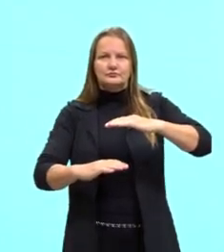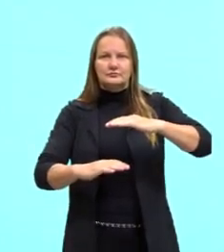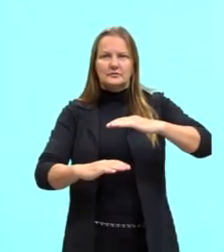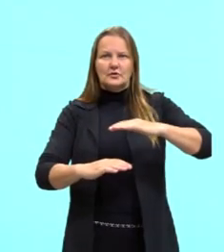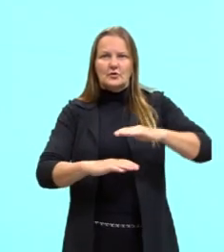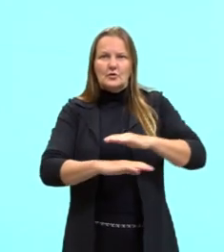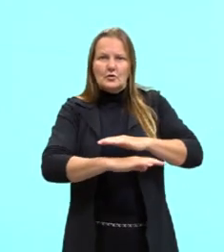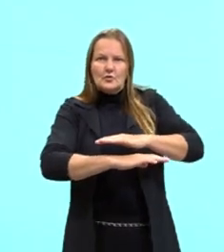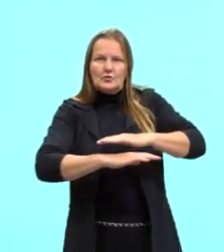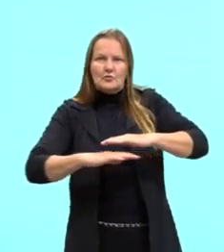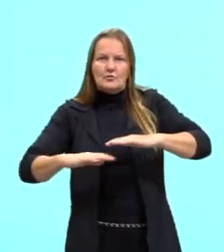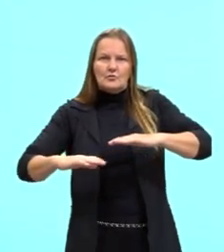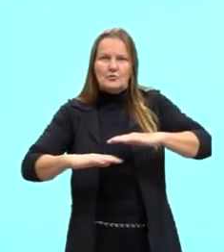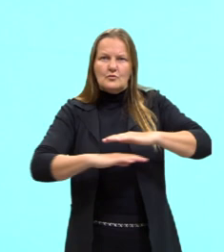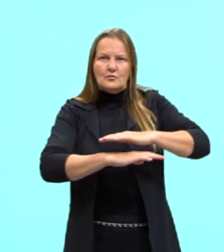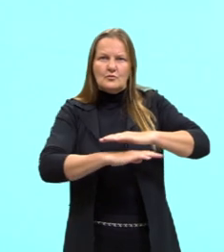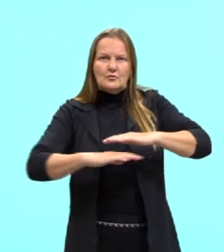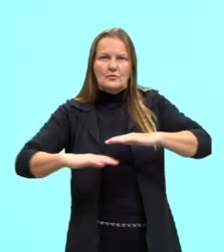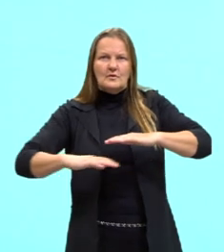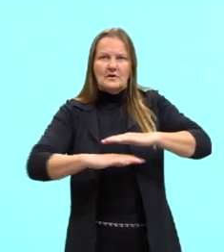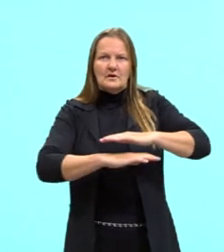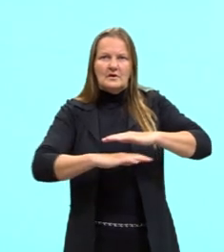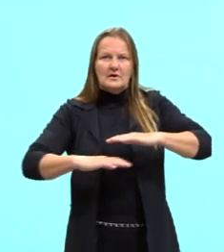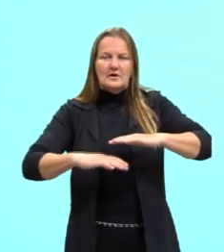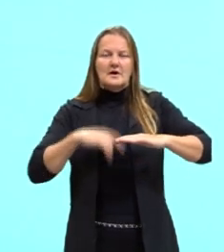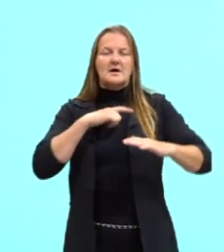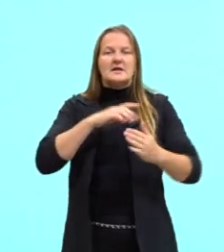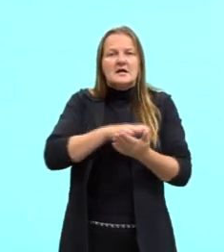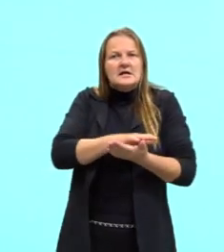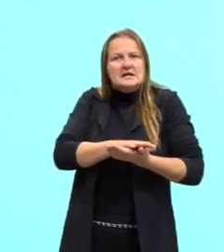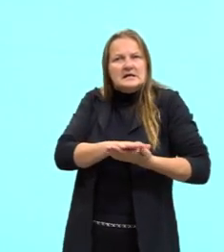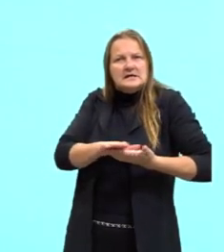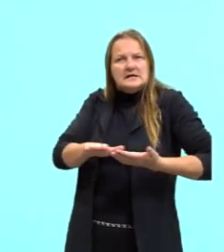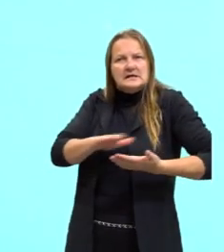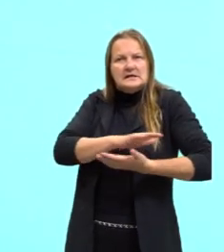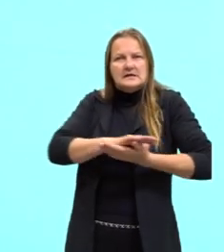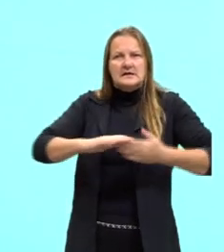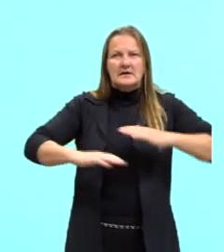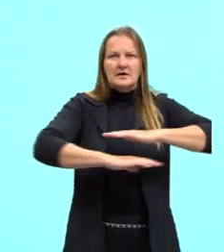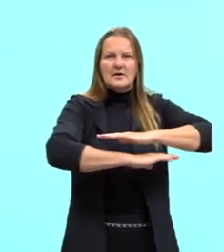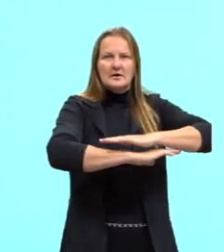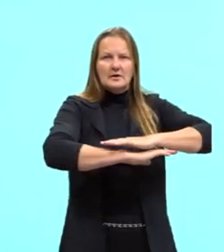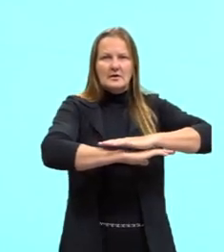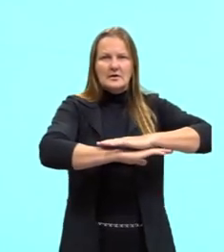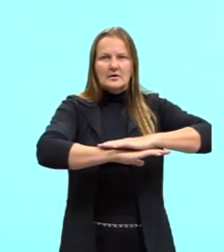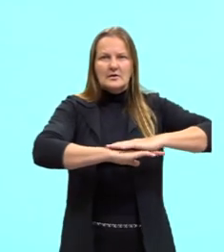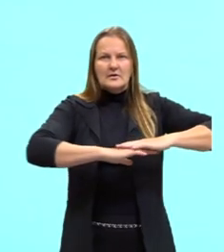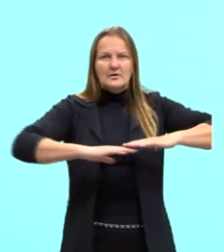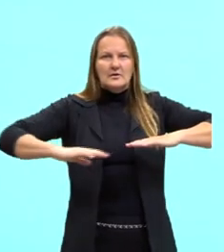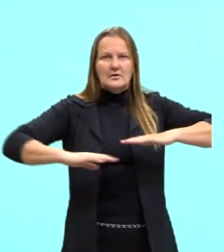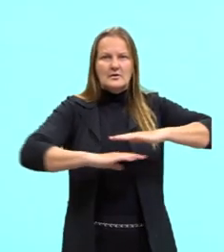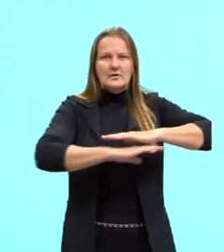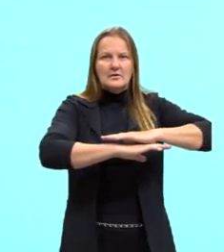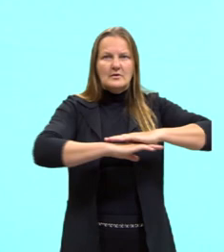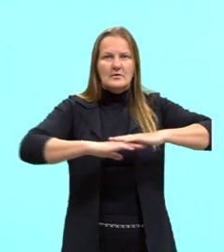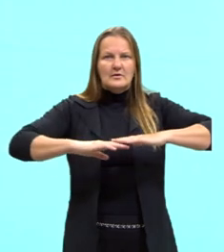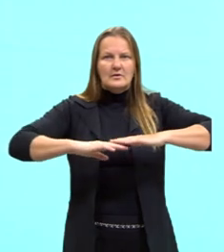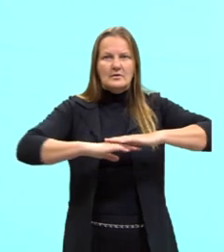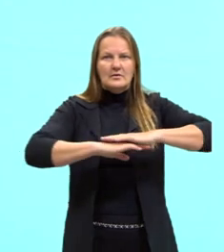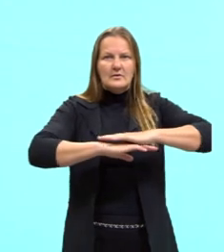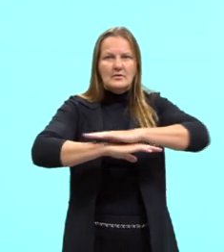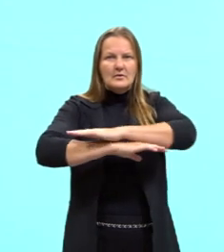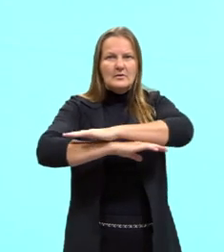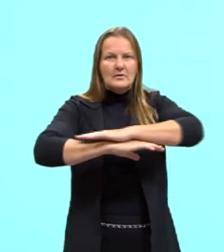passando pelo chão existe um certo atrito entre a caixa e o chão Oi e aí por isso a gente